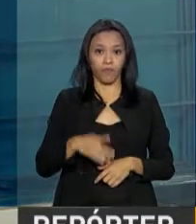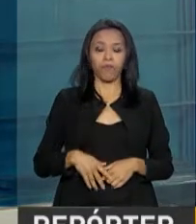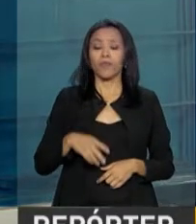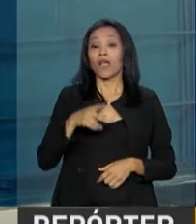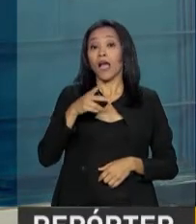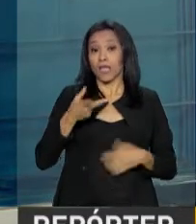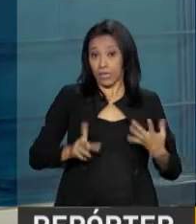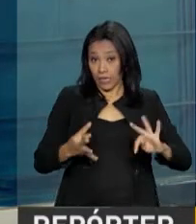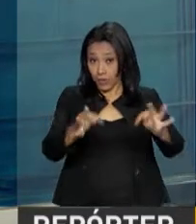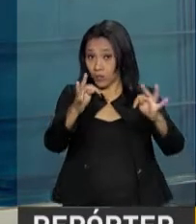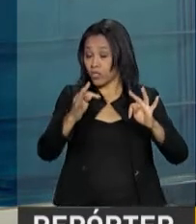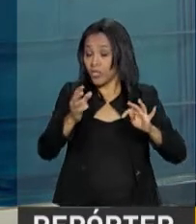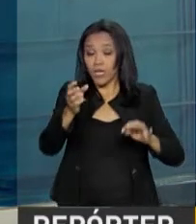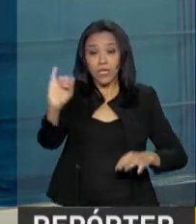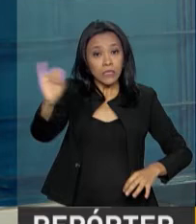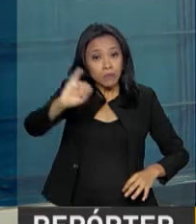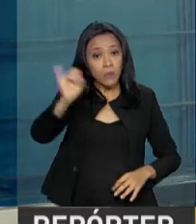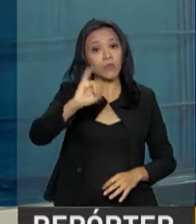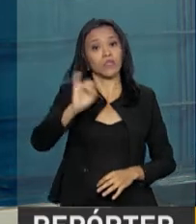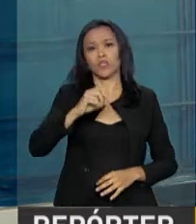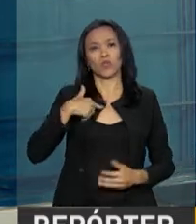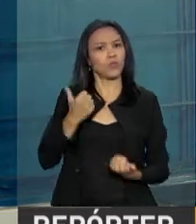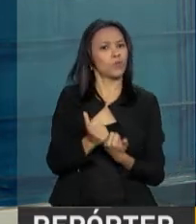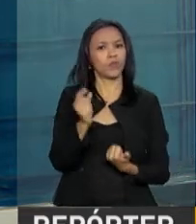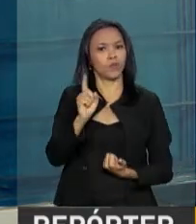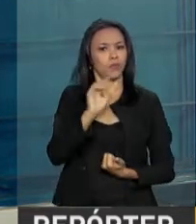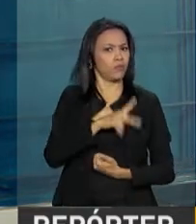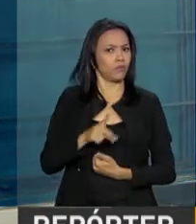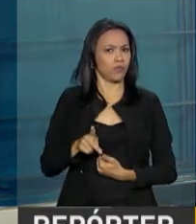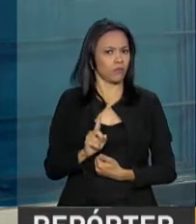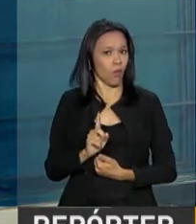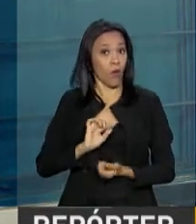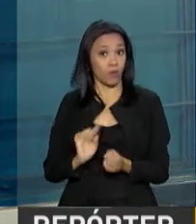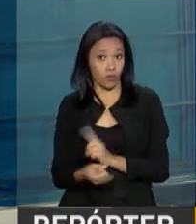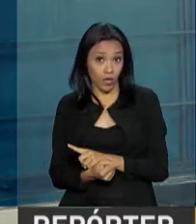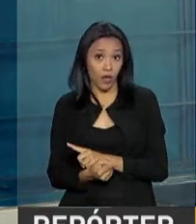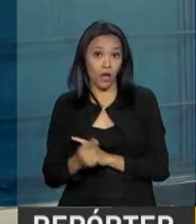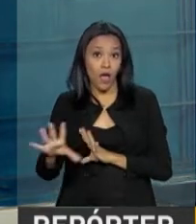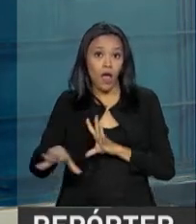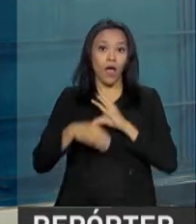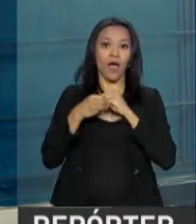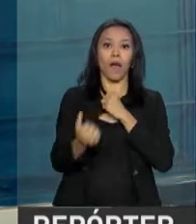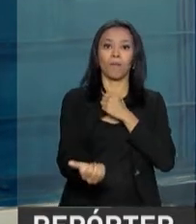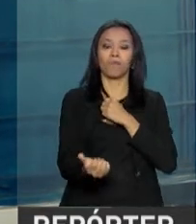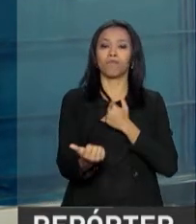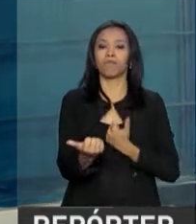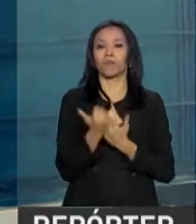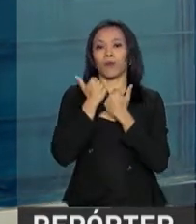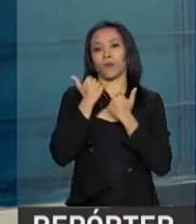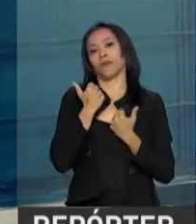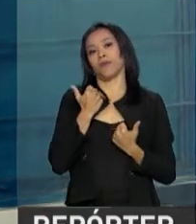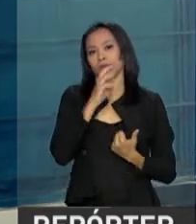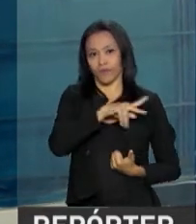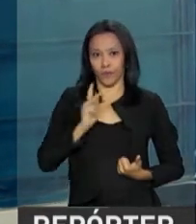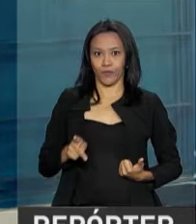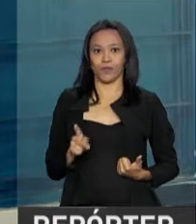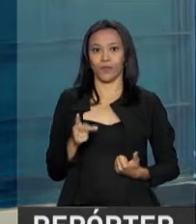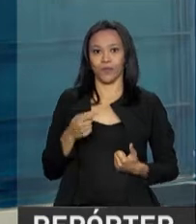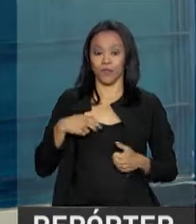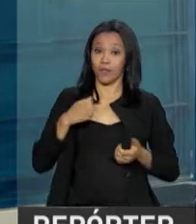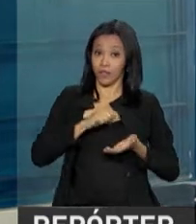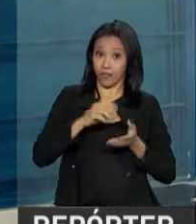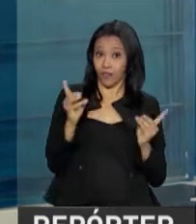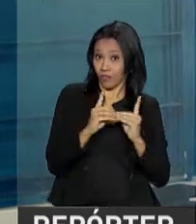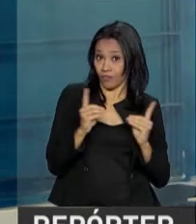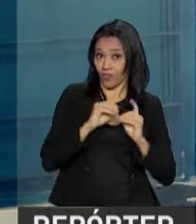útil novamente não substitui o professor ao contrário soma com ele e eu acho que os alunos